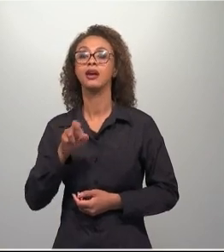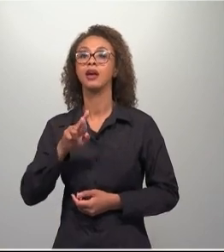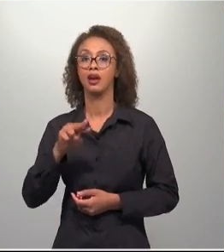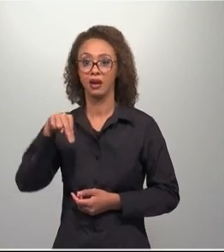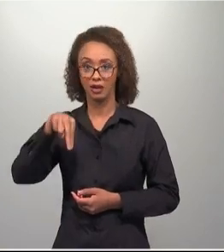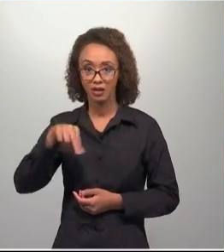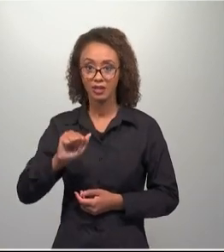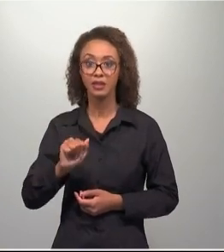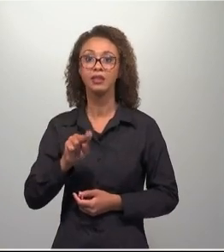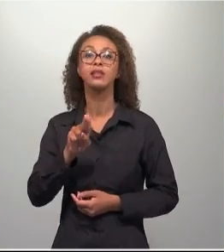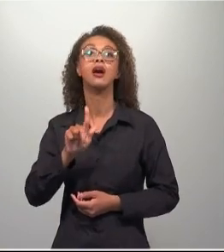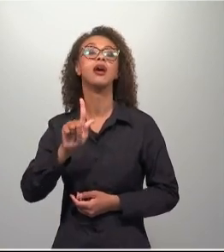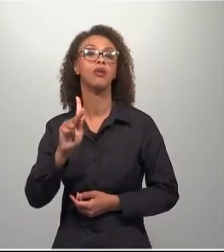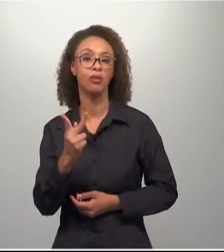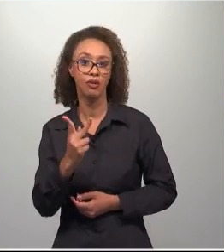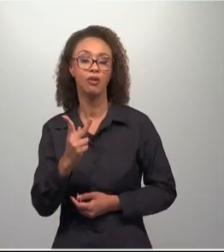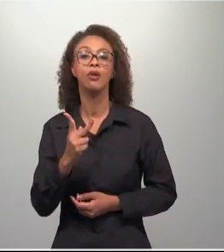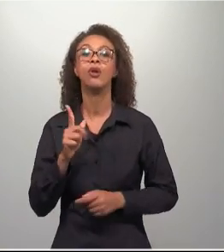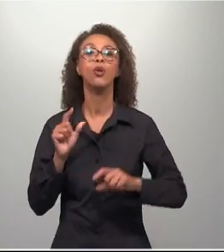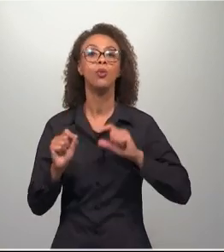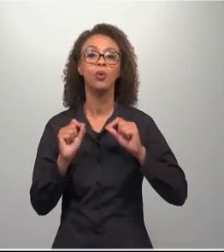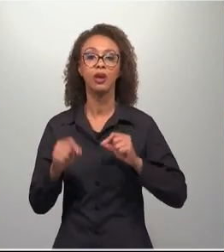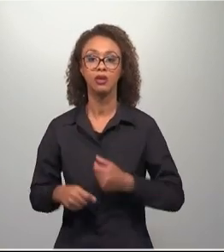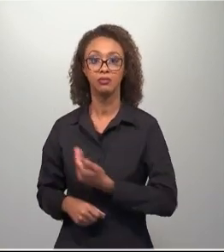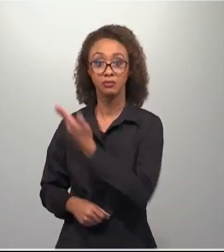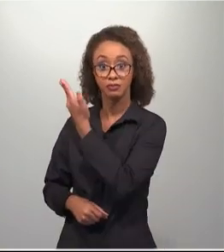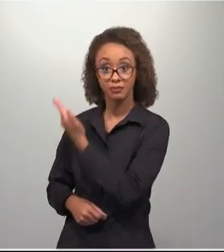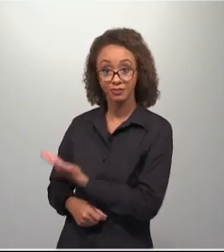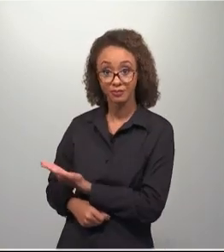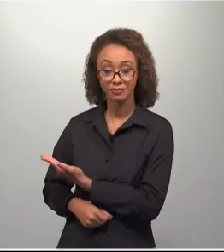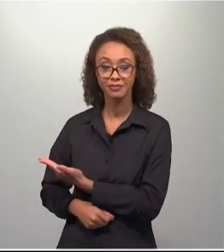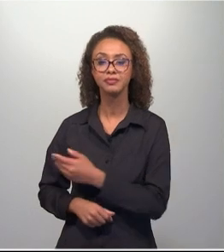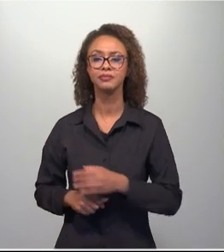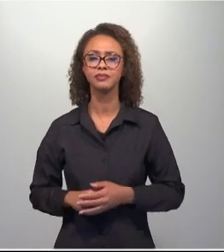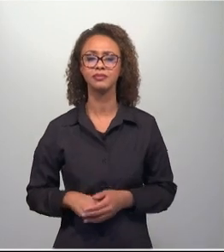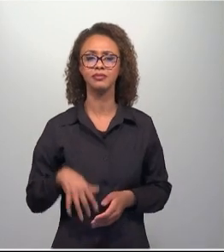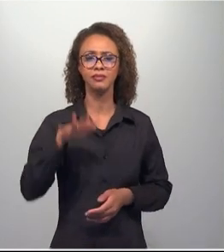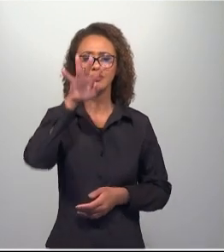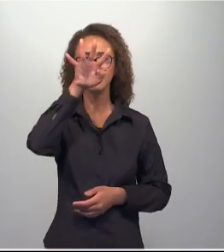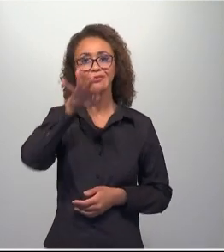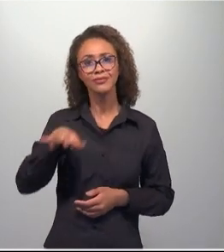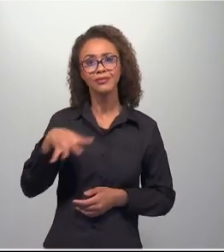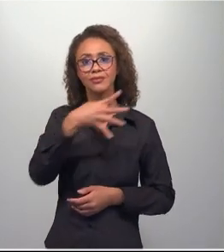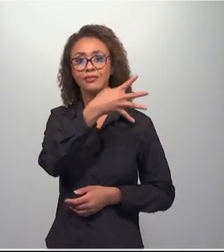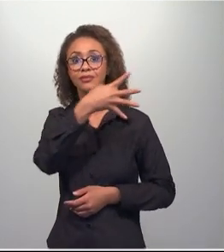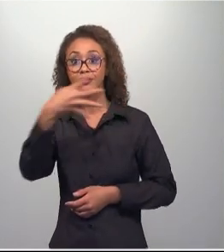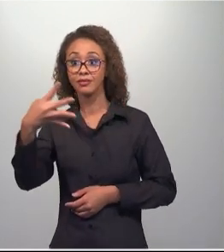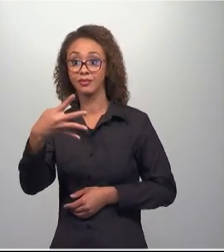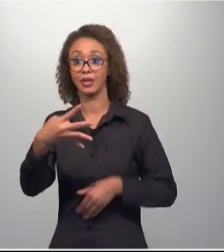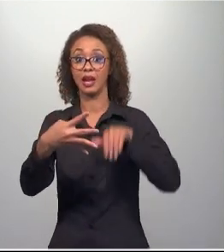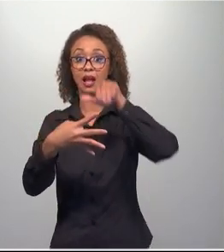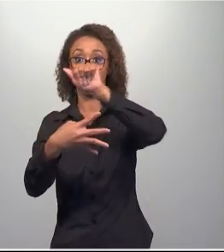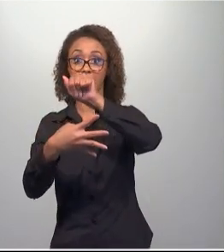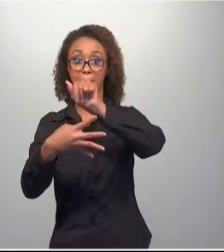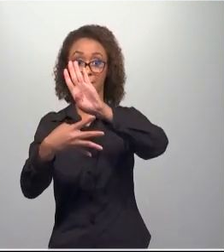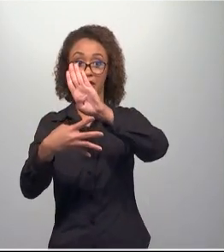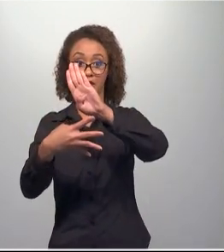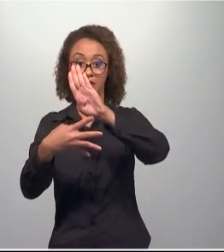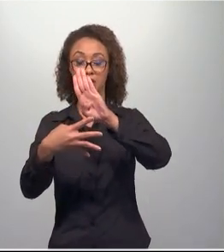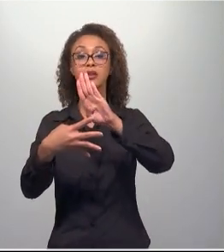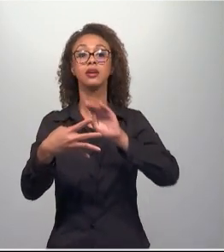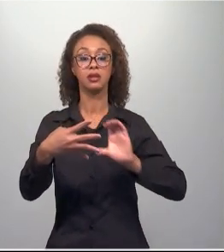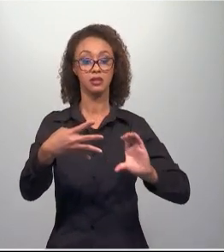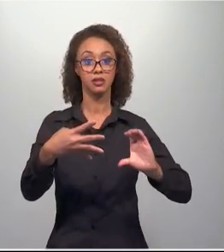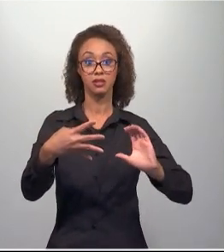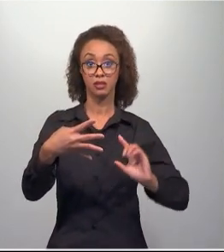variáveis a b c e d e eu coloco numa posição de tal forma que eu consiga agrupá los e ter